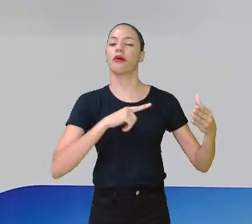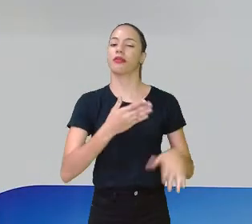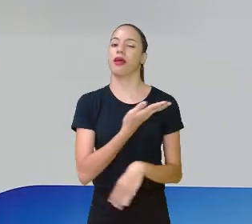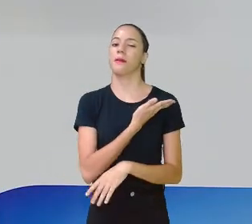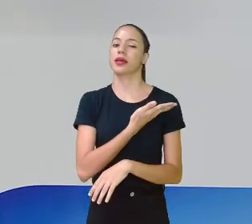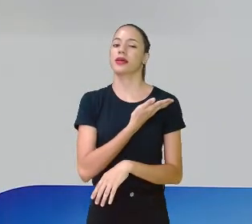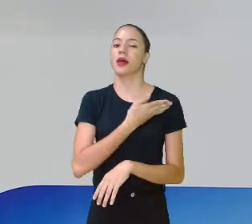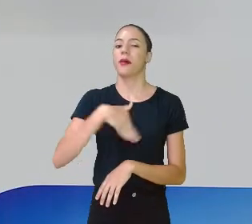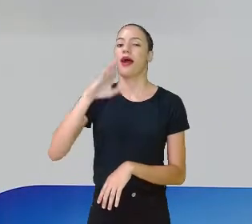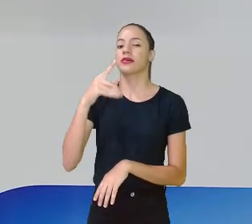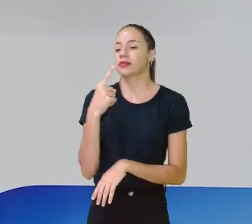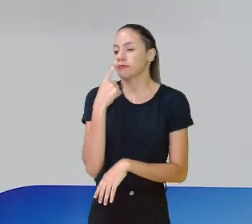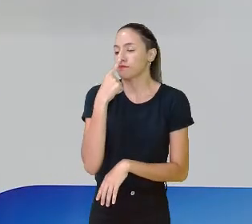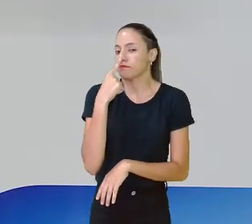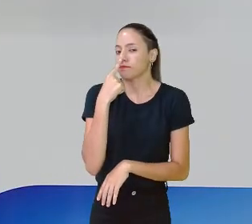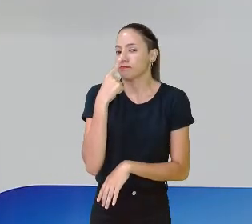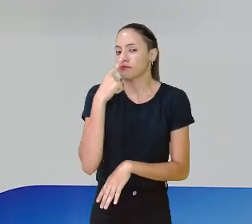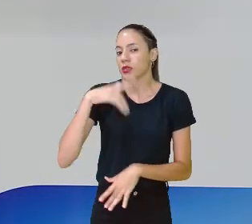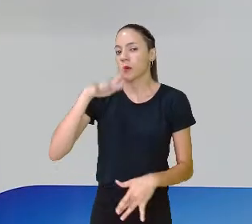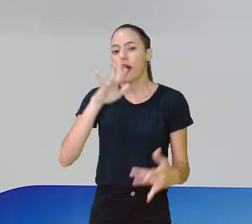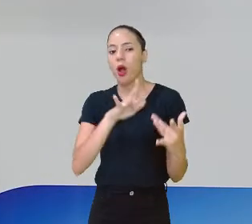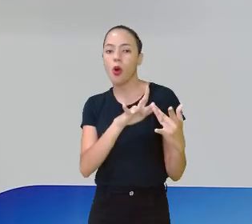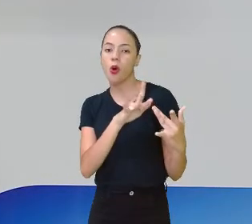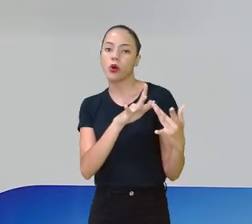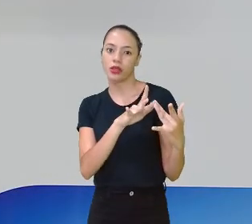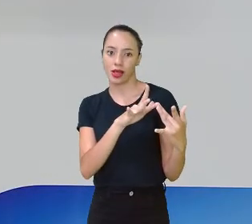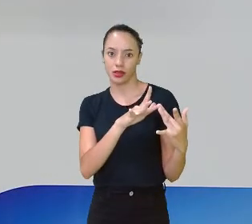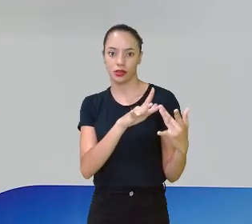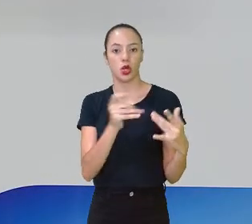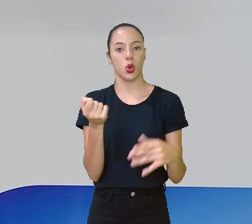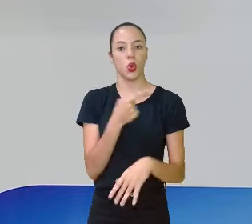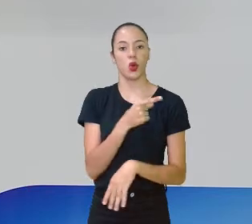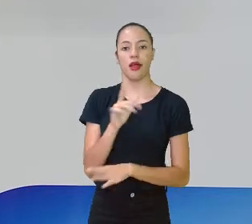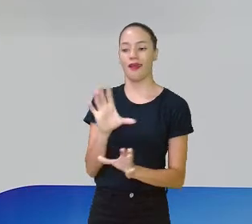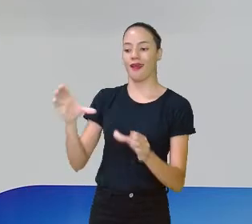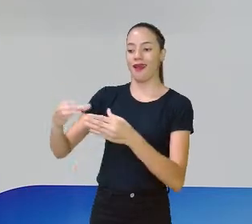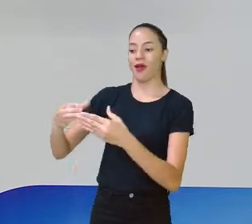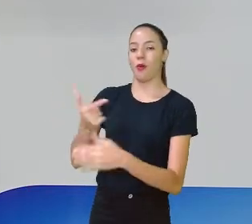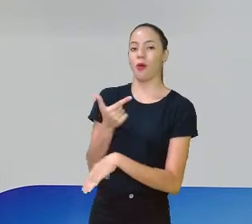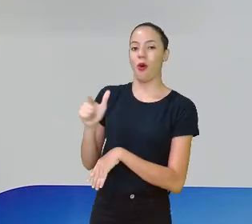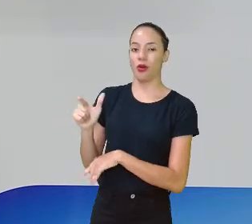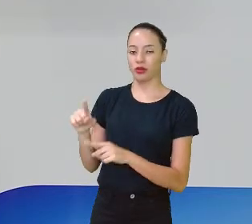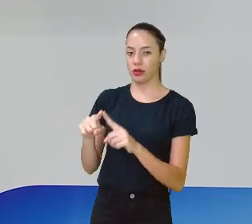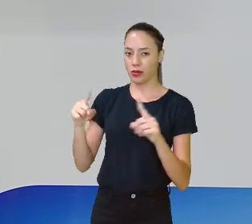muito mais, eles têm muito mais proximidade com um do que com outros. Mas isso não